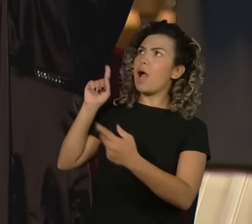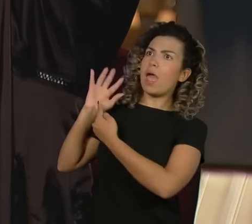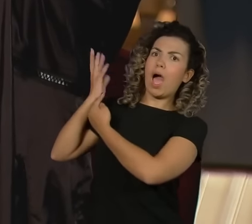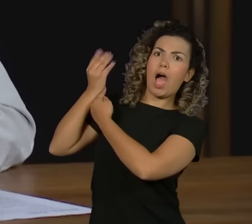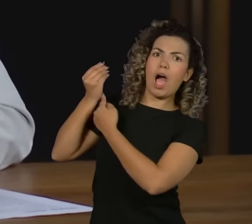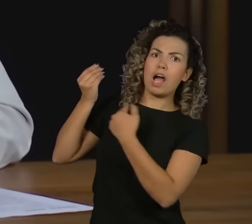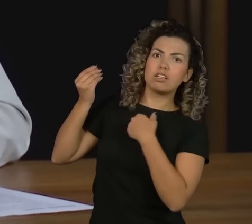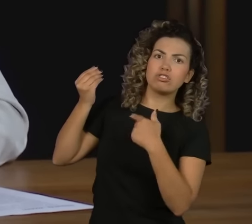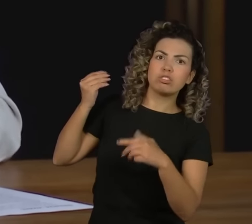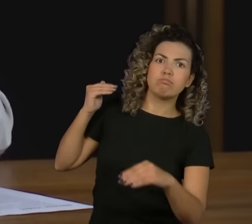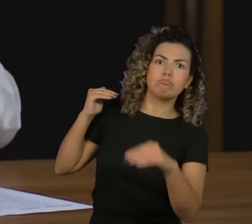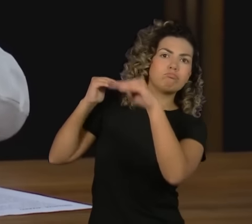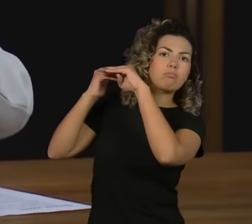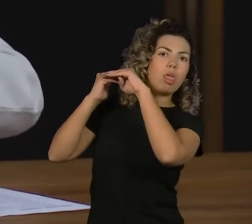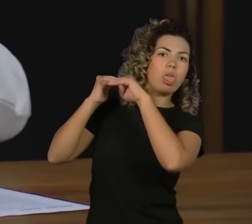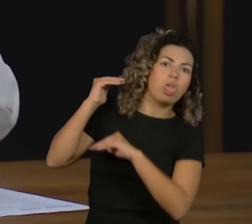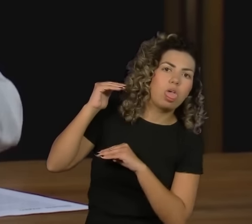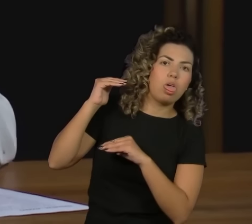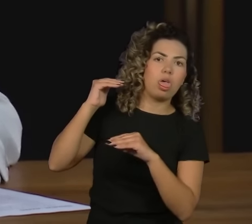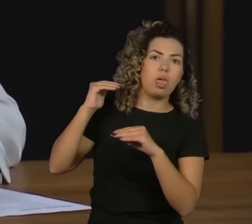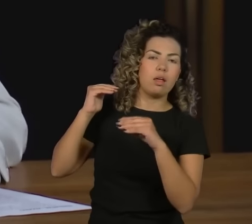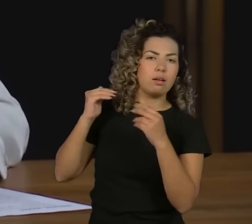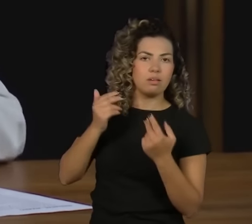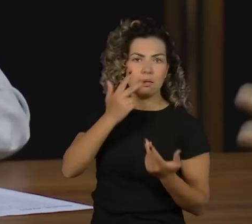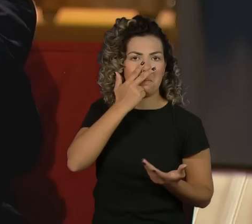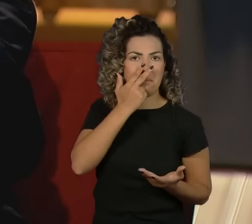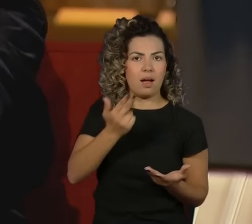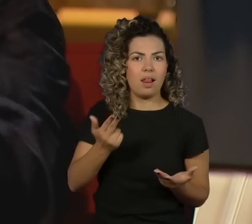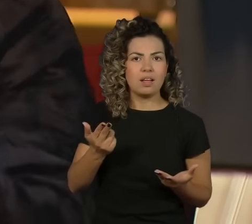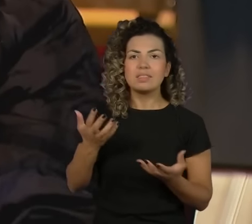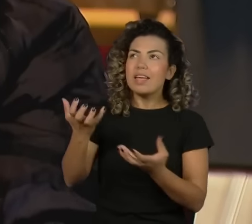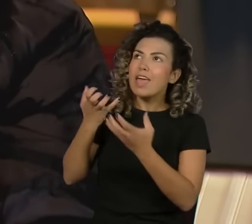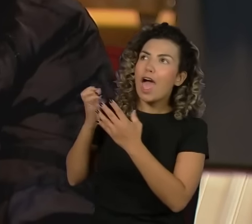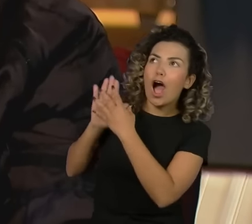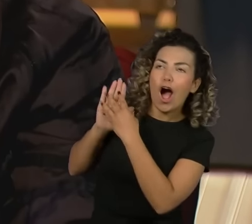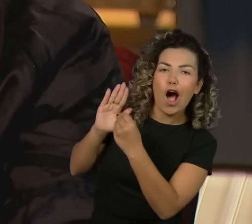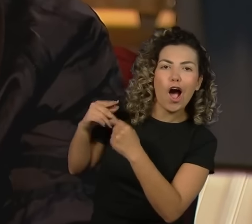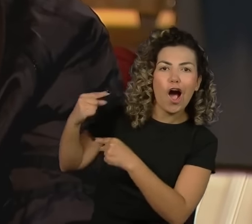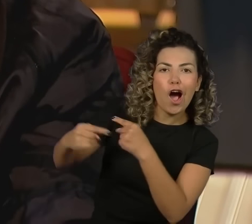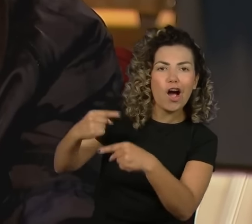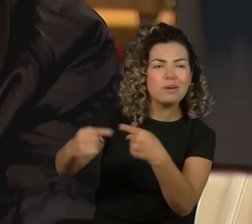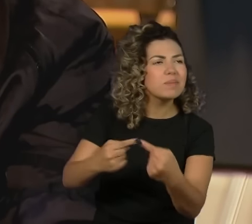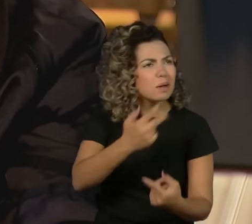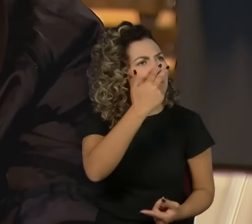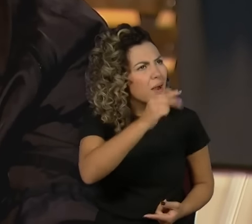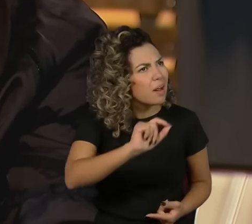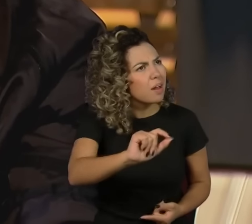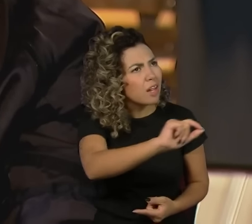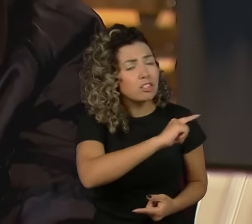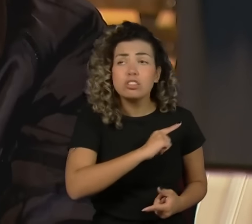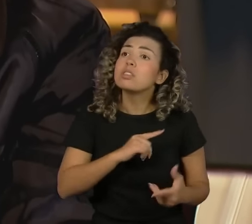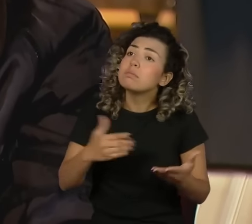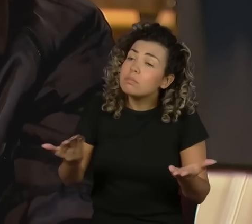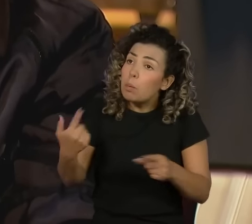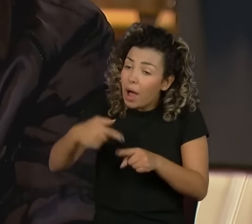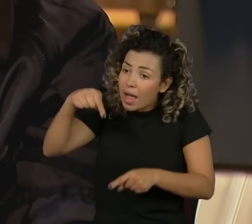Está acontecendo muito, né? Muito. Vai meio no automático. Acontece muito isso porque o Brasil é um país das